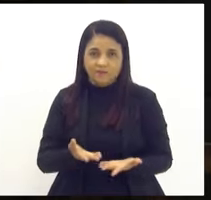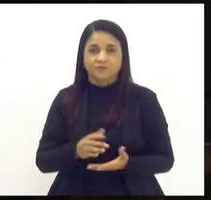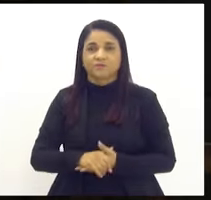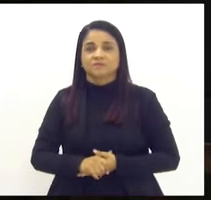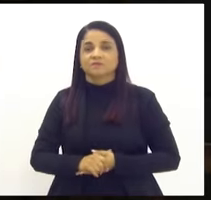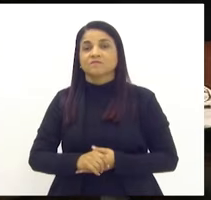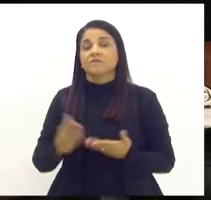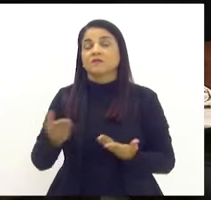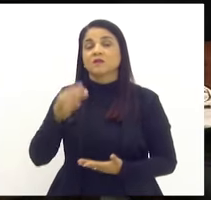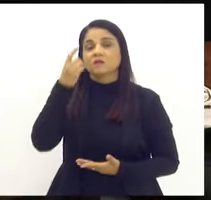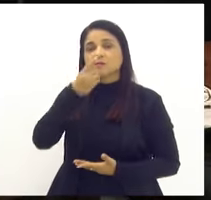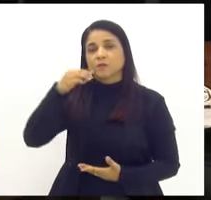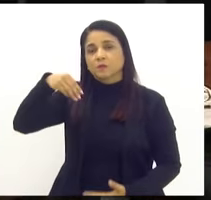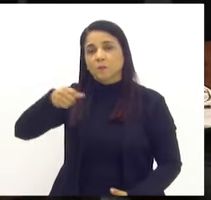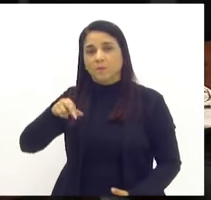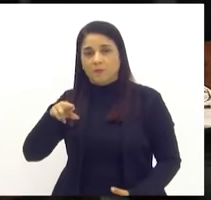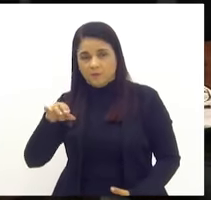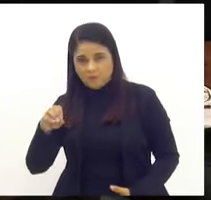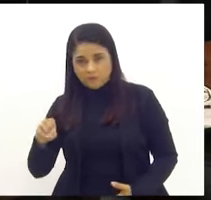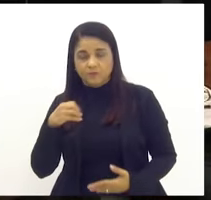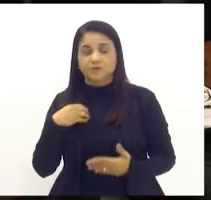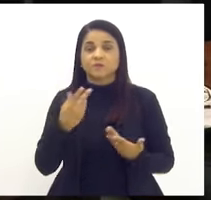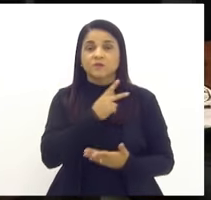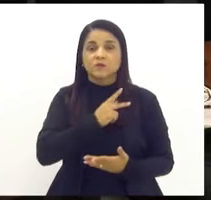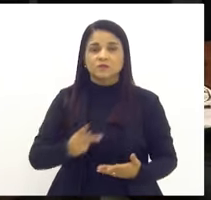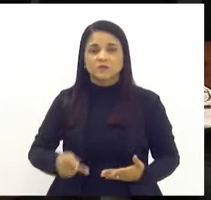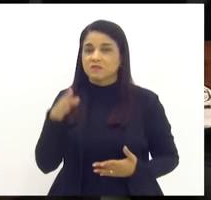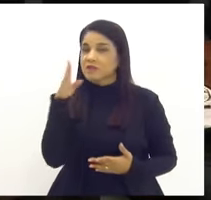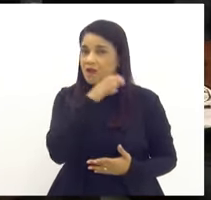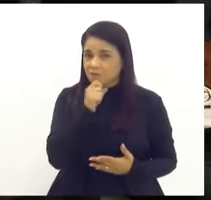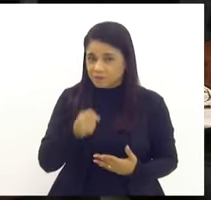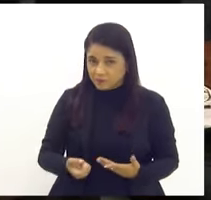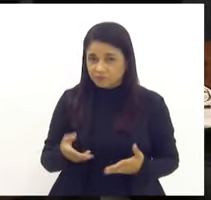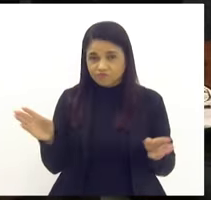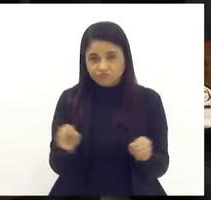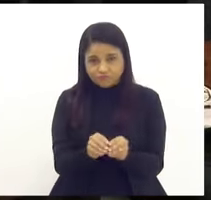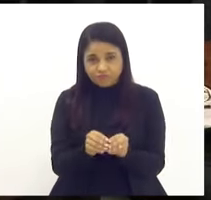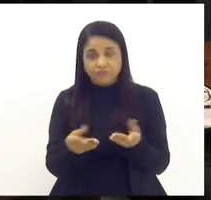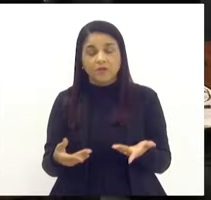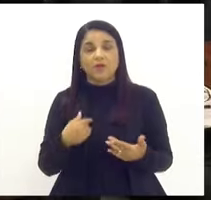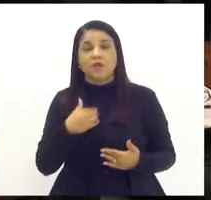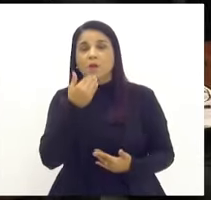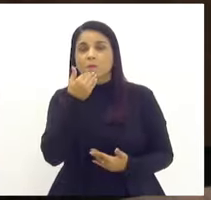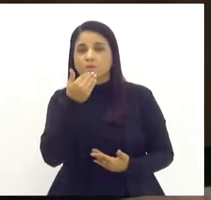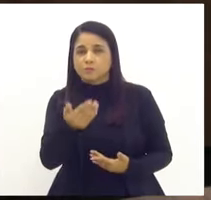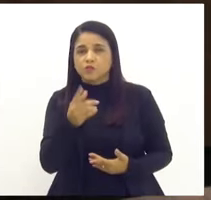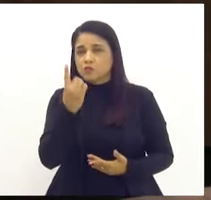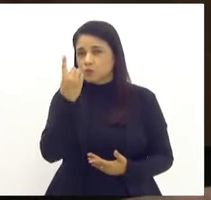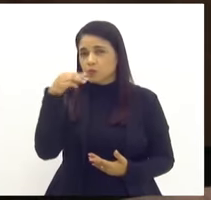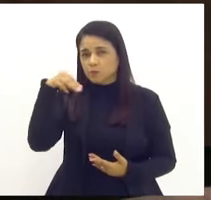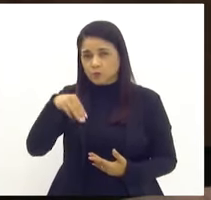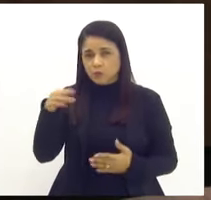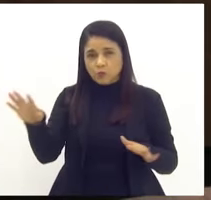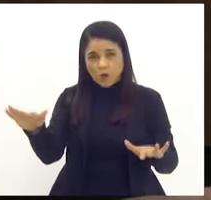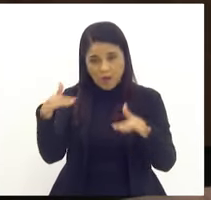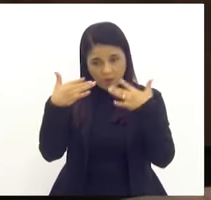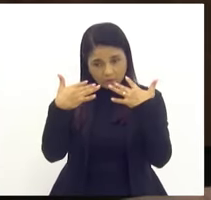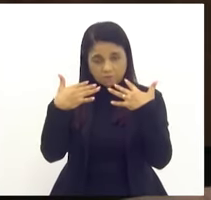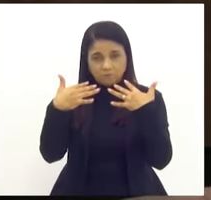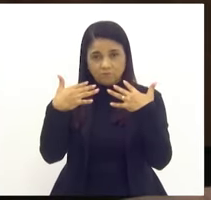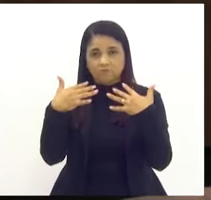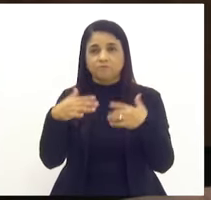Gualberto senhor presidente eh serei breve e eu gostaria de pedir um um minuto da sua